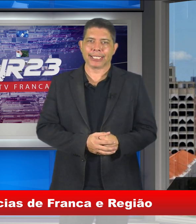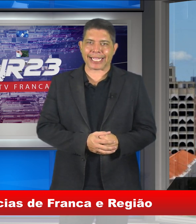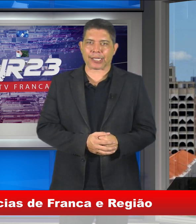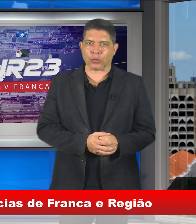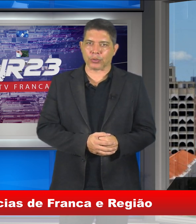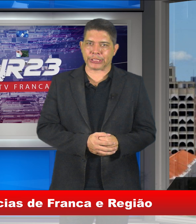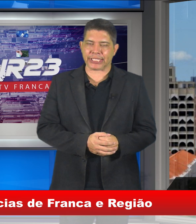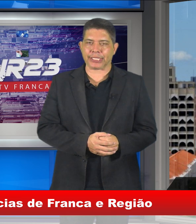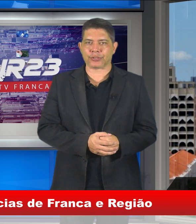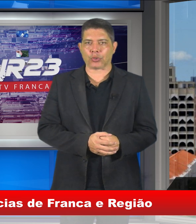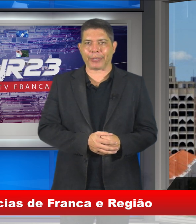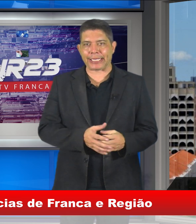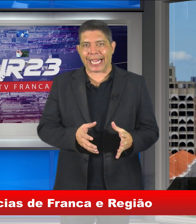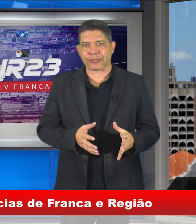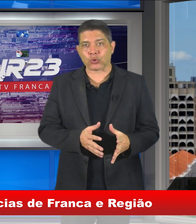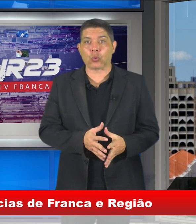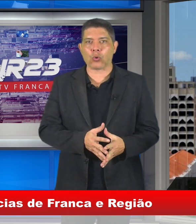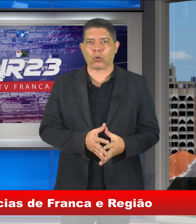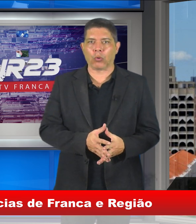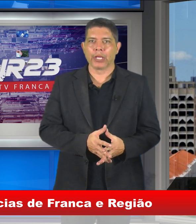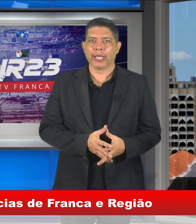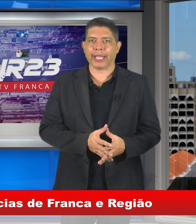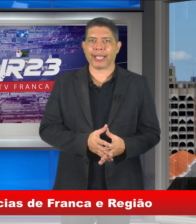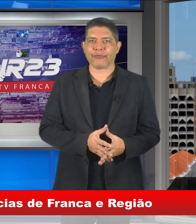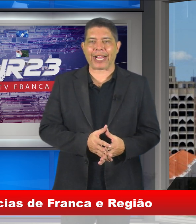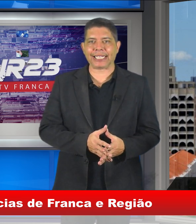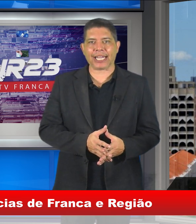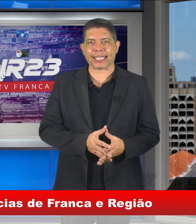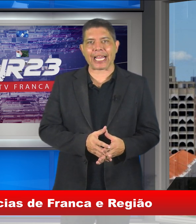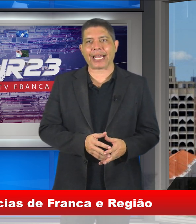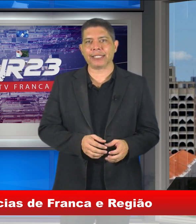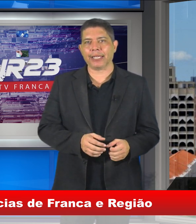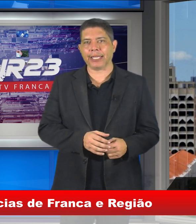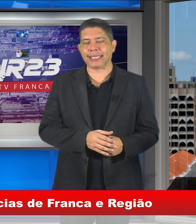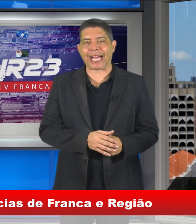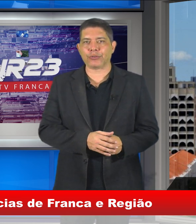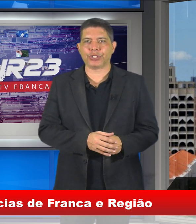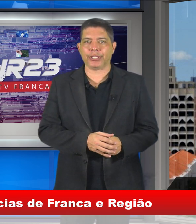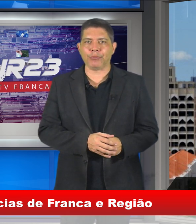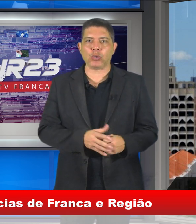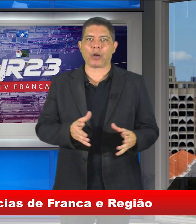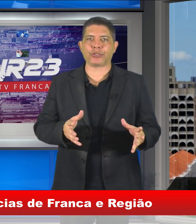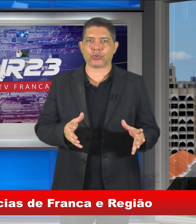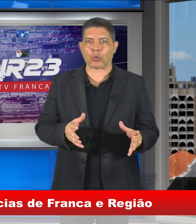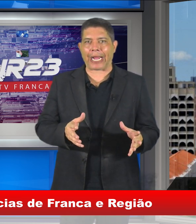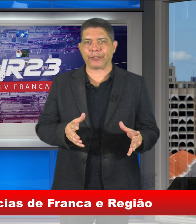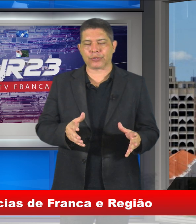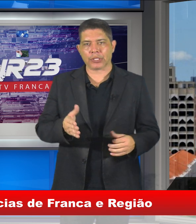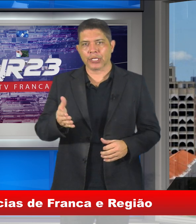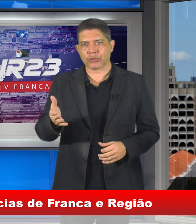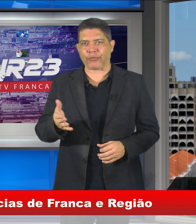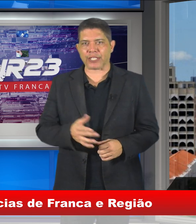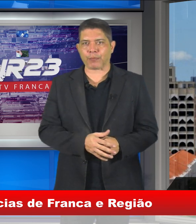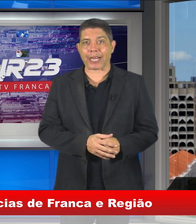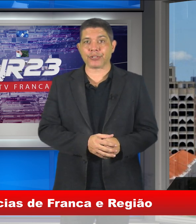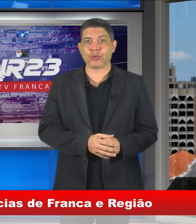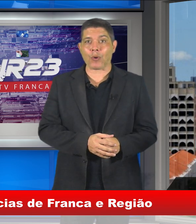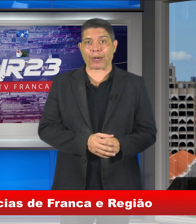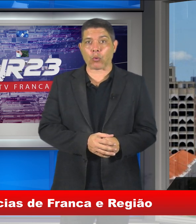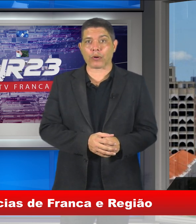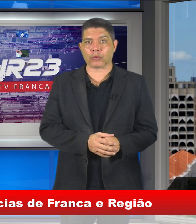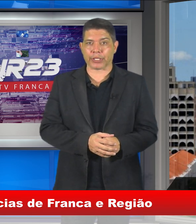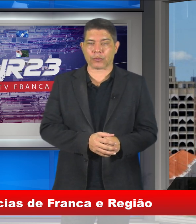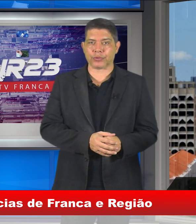sobre tecnologias, sobre dados, o Google vai deletar dados de milhões de usuários. Isso faz parte